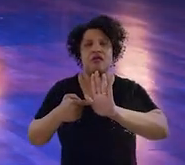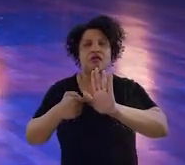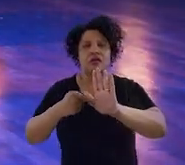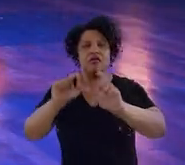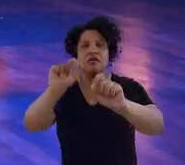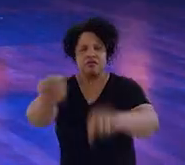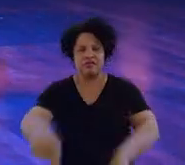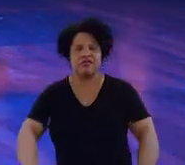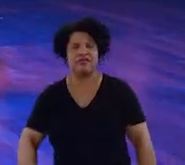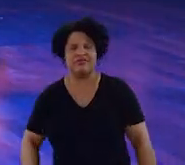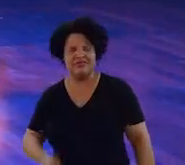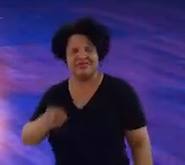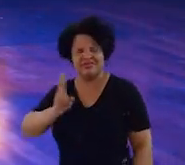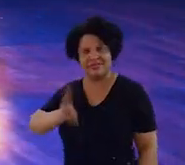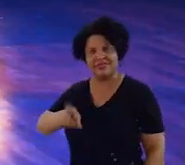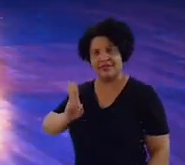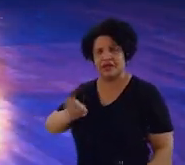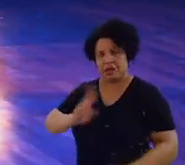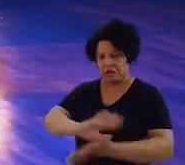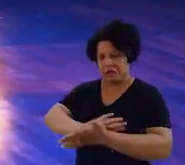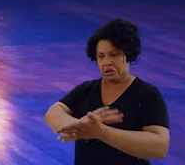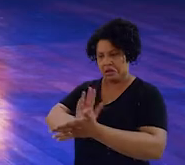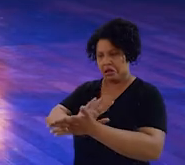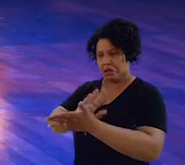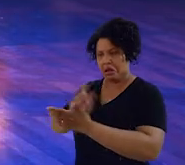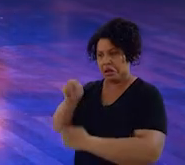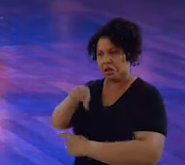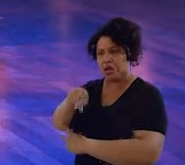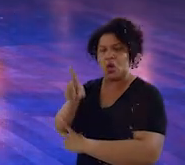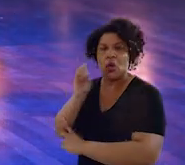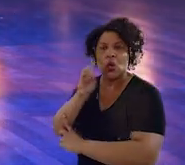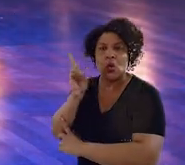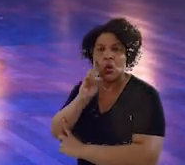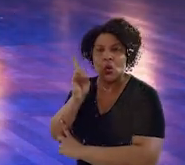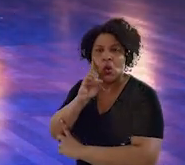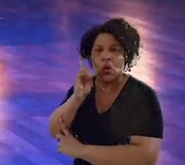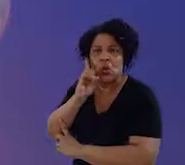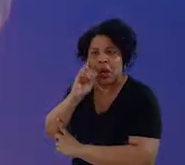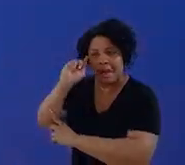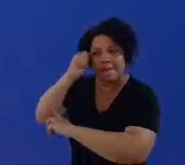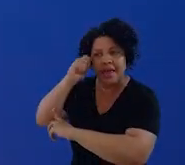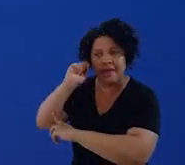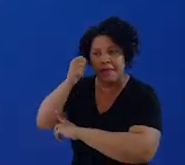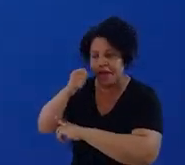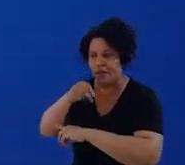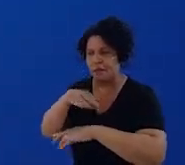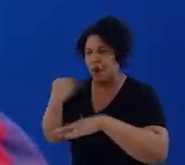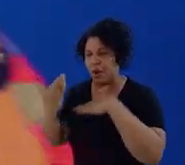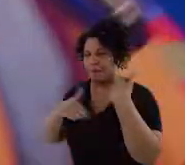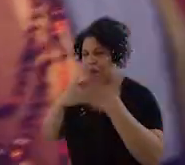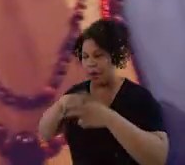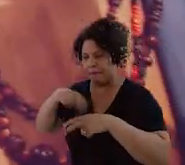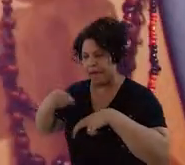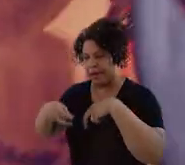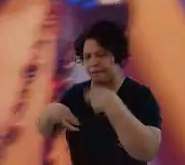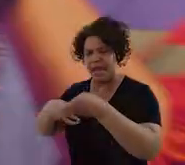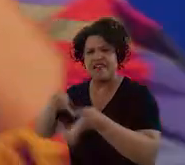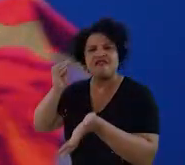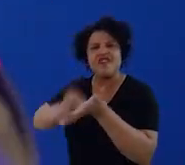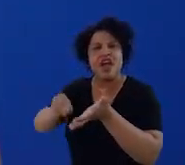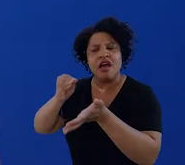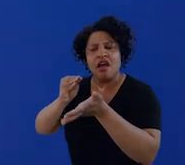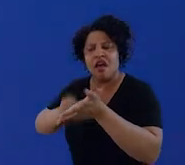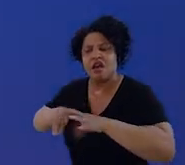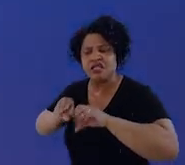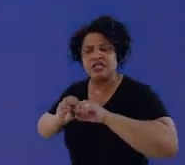partida. Sempre estado de exclusão. E o gueto todo dia dando adeus. Mais saúde e educação. Ofensa é esporta, cê não